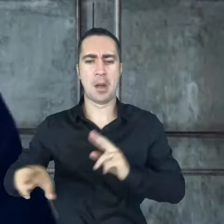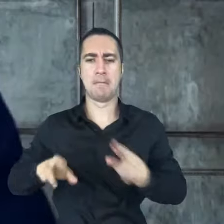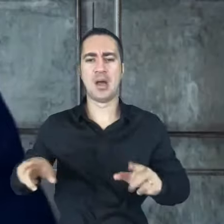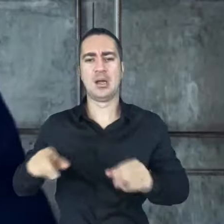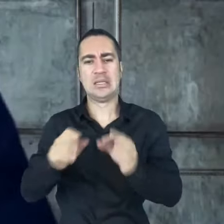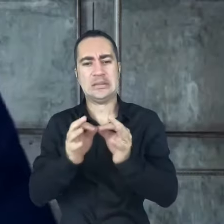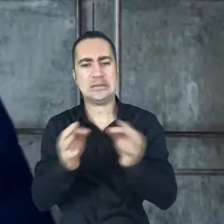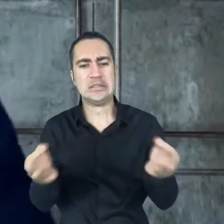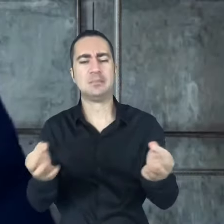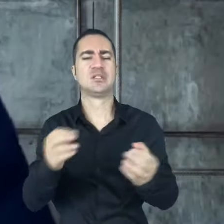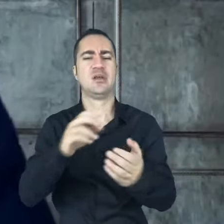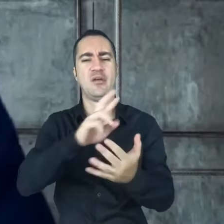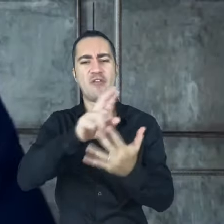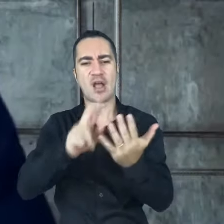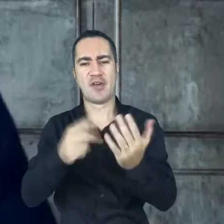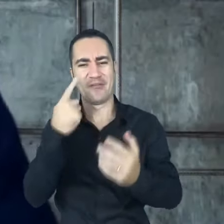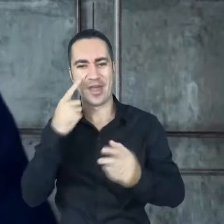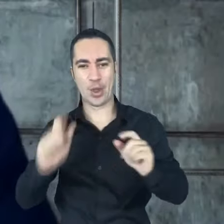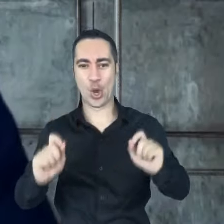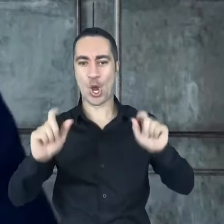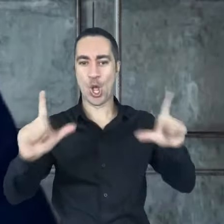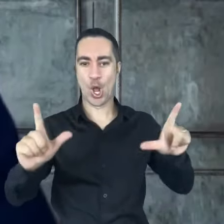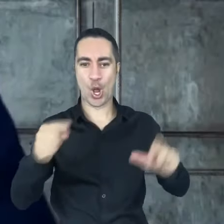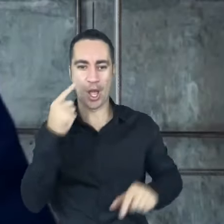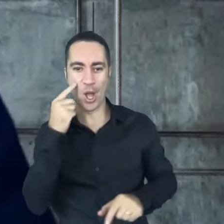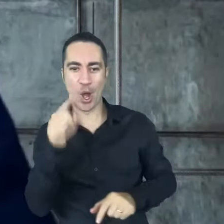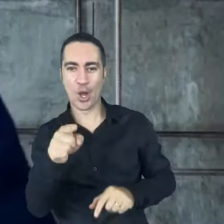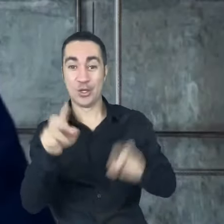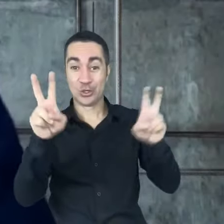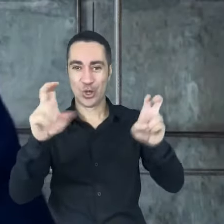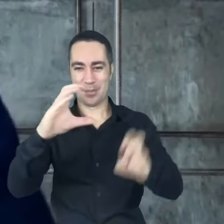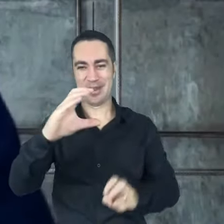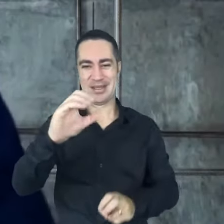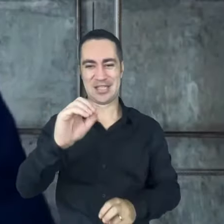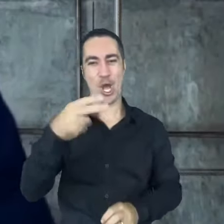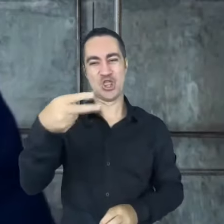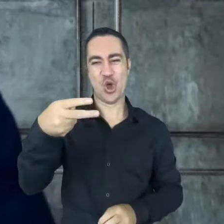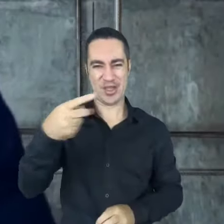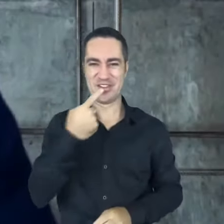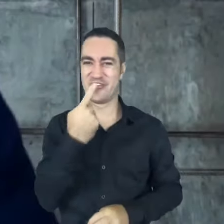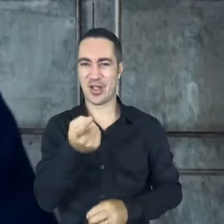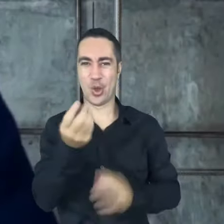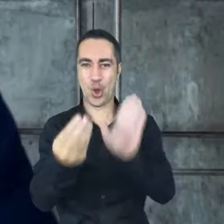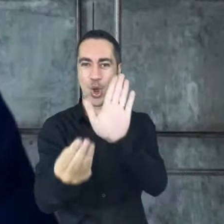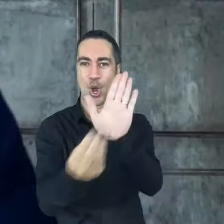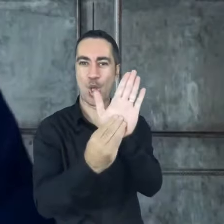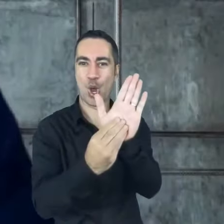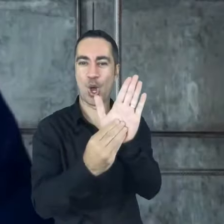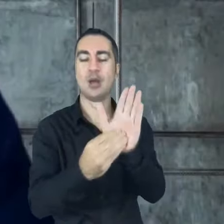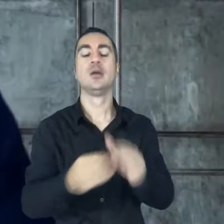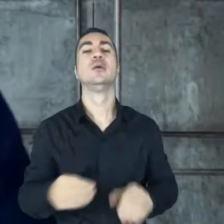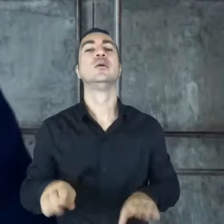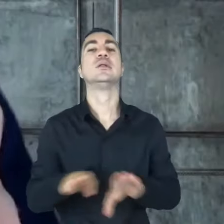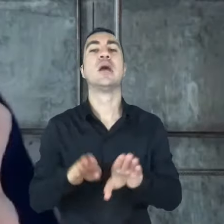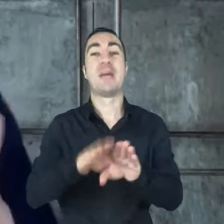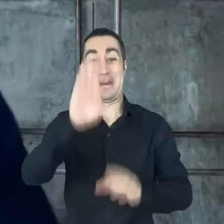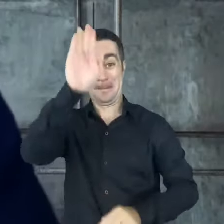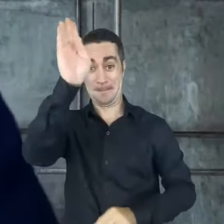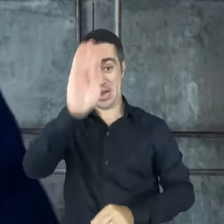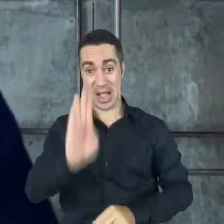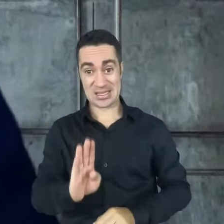vocês colocaram aí, relacionado a carvão, tão importante, relacionado, esse foi o único que o Brasil não entrou, dos